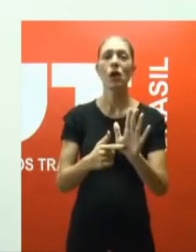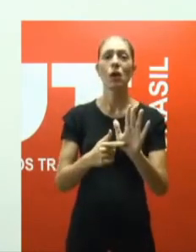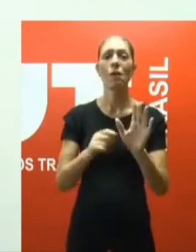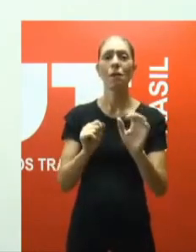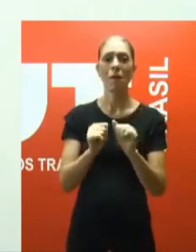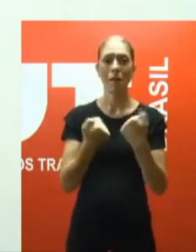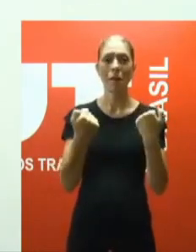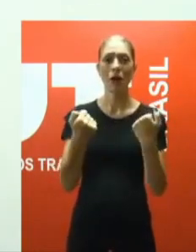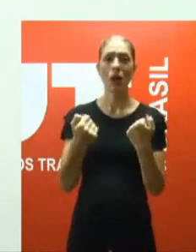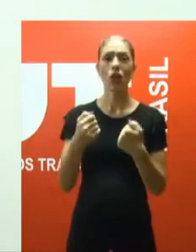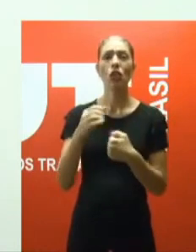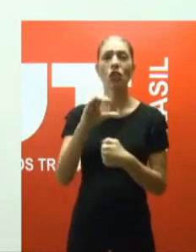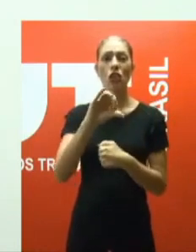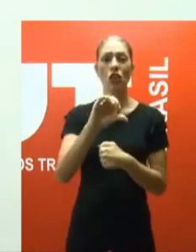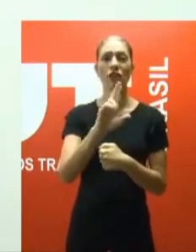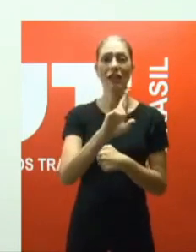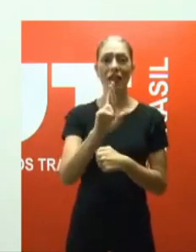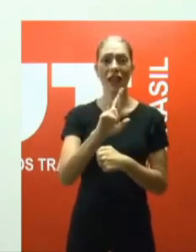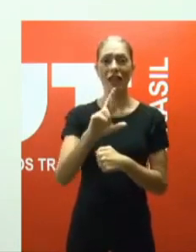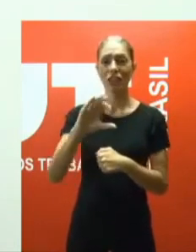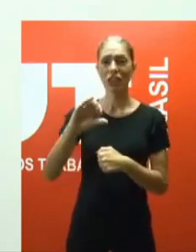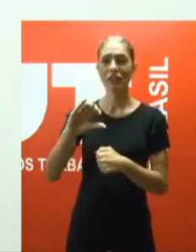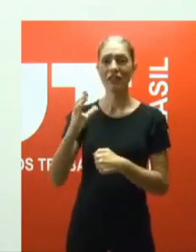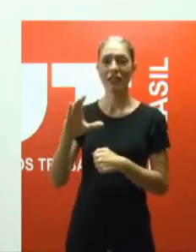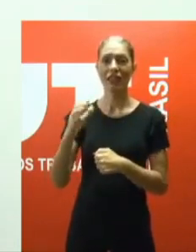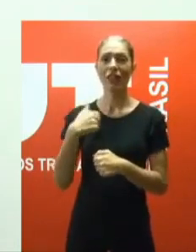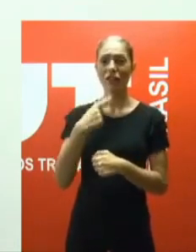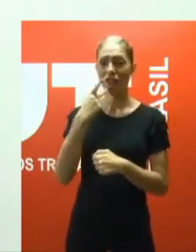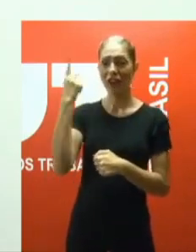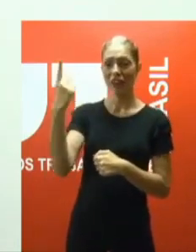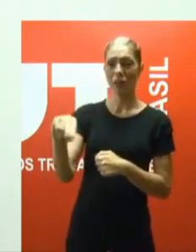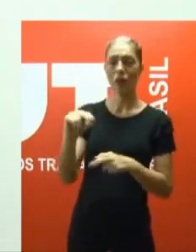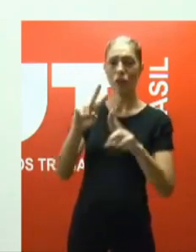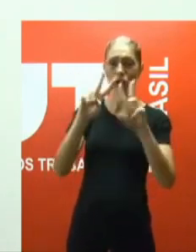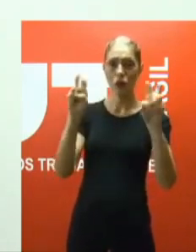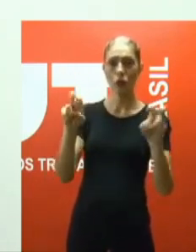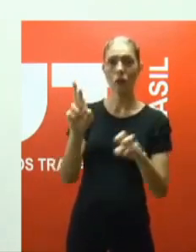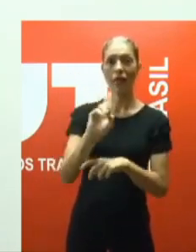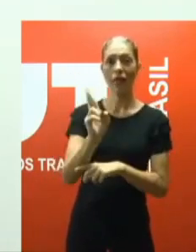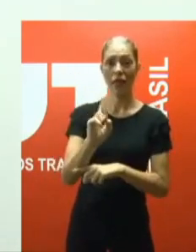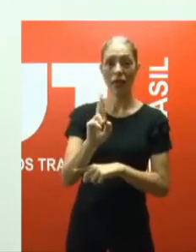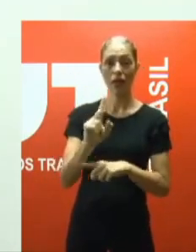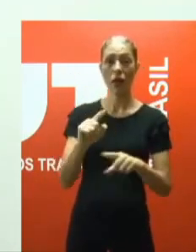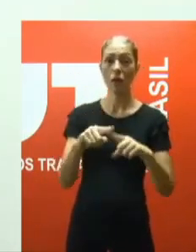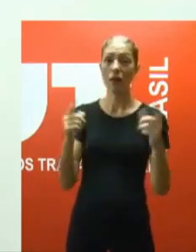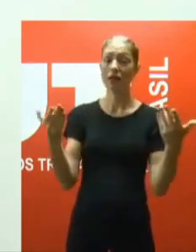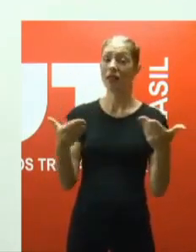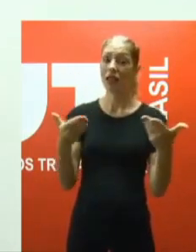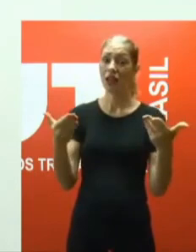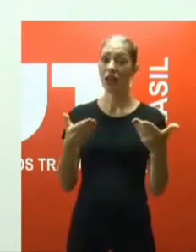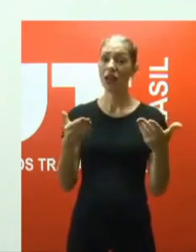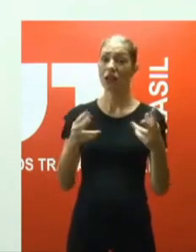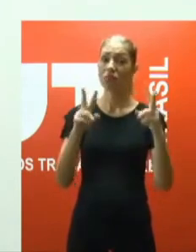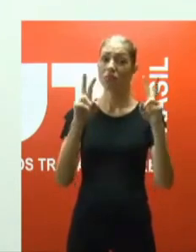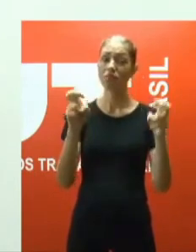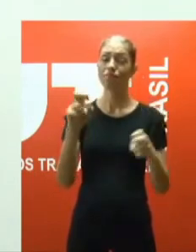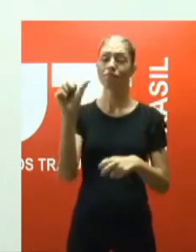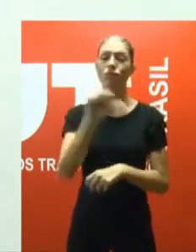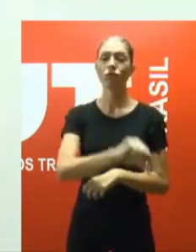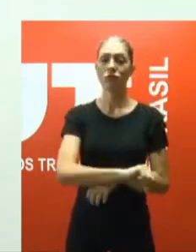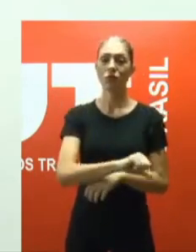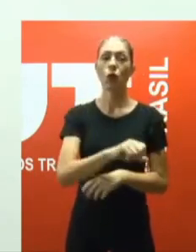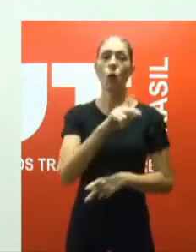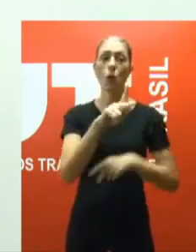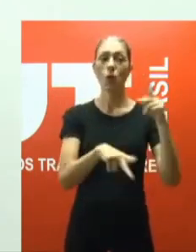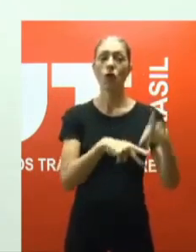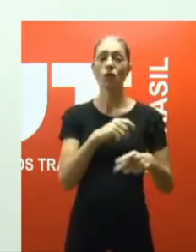a 9 centavos, eu falando mal do real. Então, agora a situação está ruim. O povo está sem comida, o povo